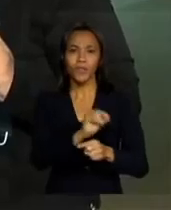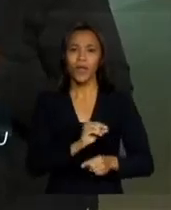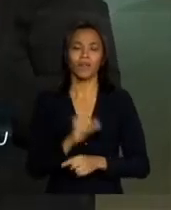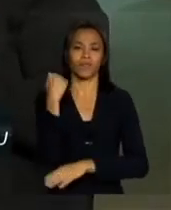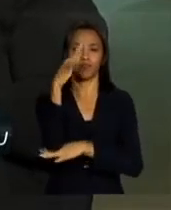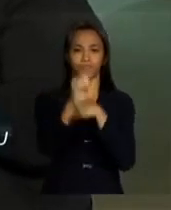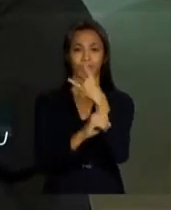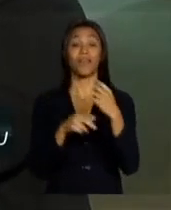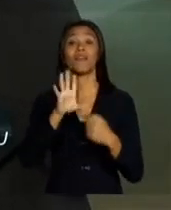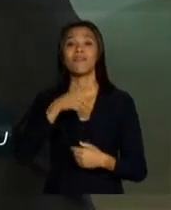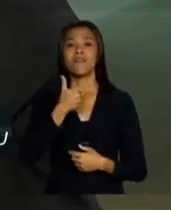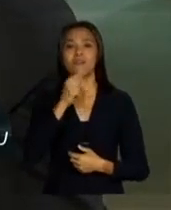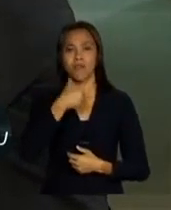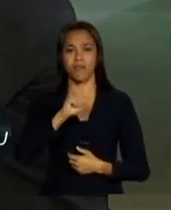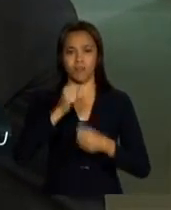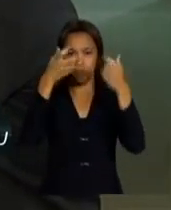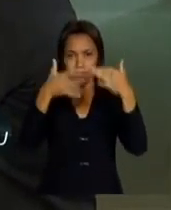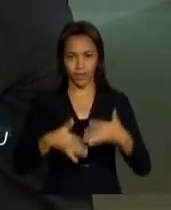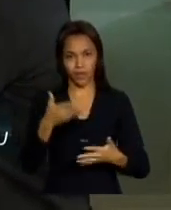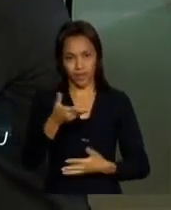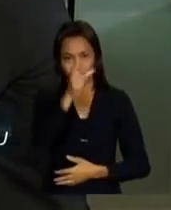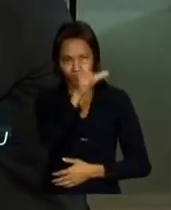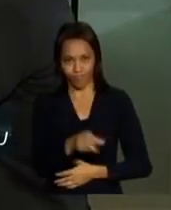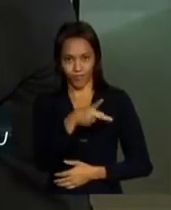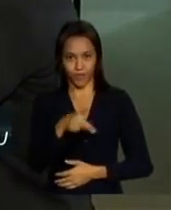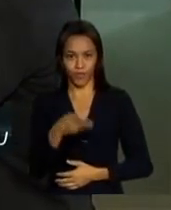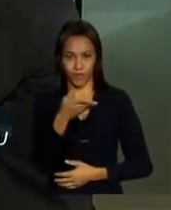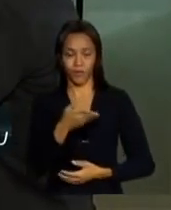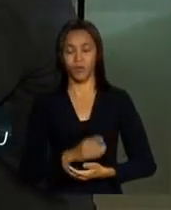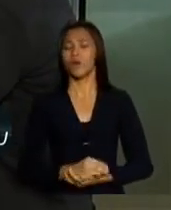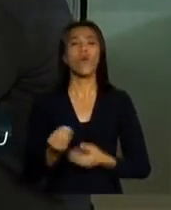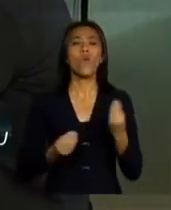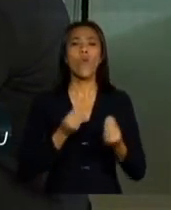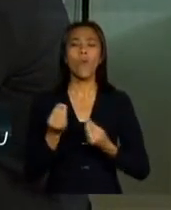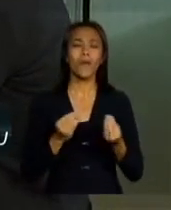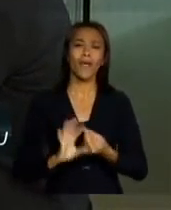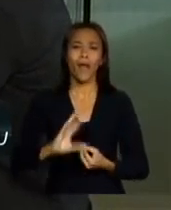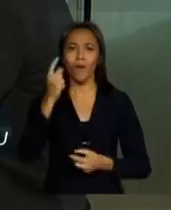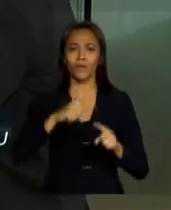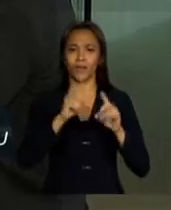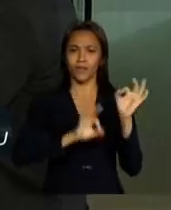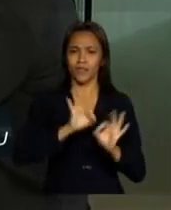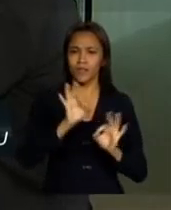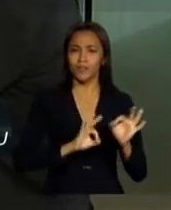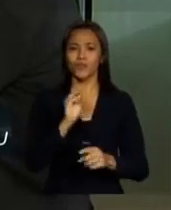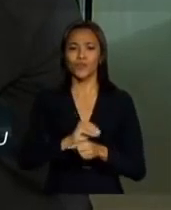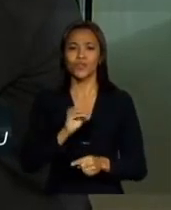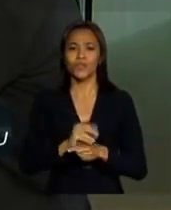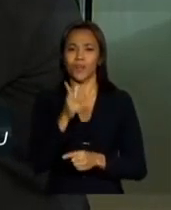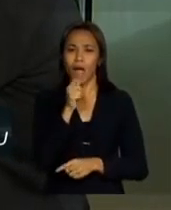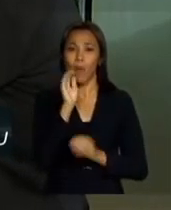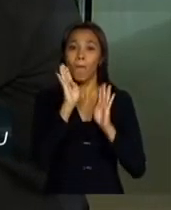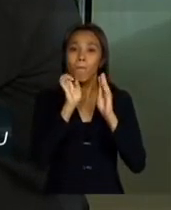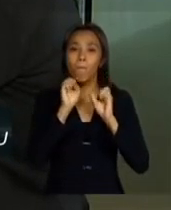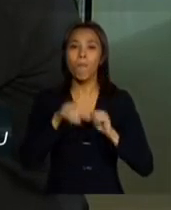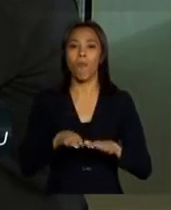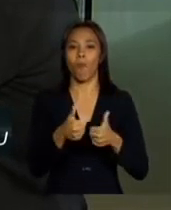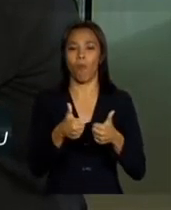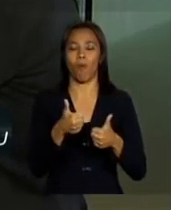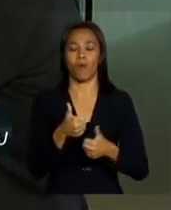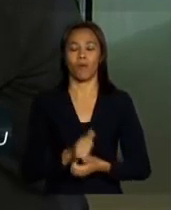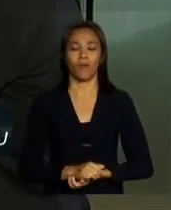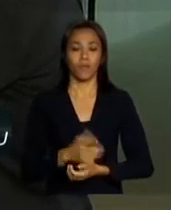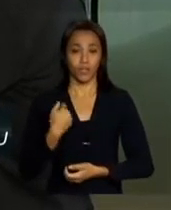para a gente é o educador ambiental Rodrigo Cupelli. Então, como é que funciona esse projeto Cultivando Água Boa? Bom, a gente trabalha